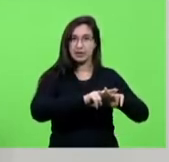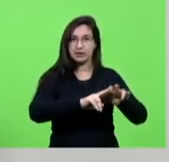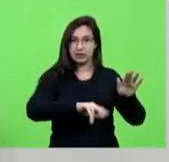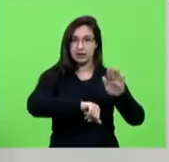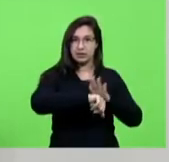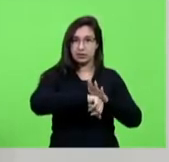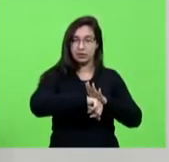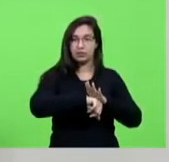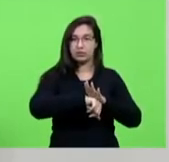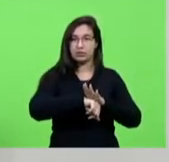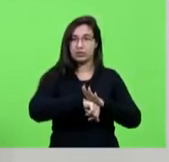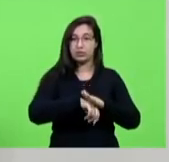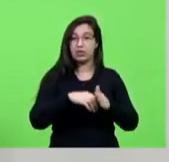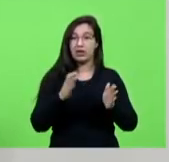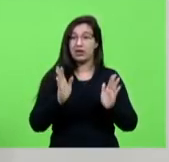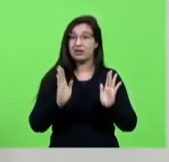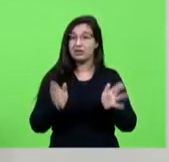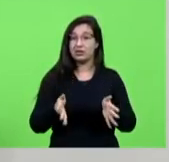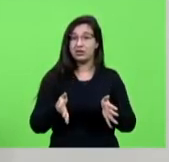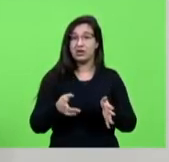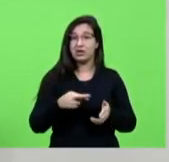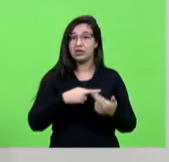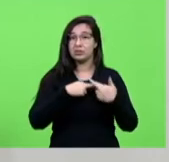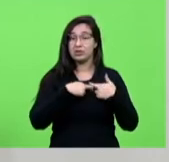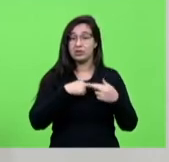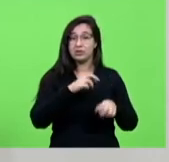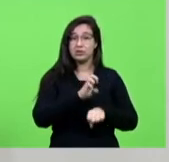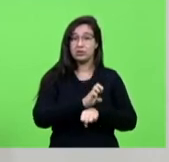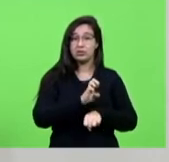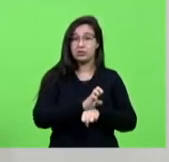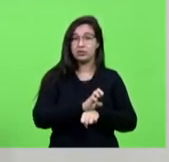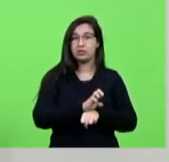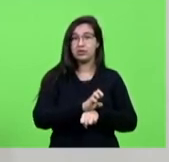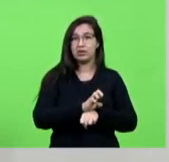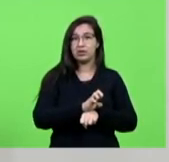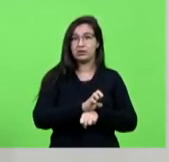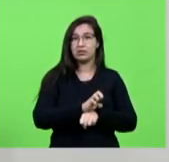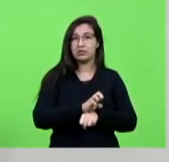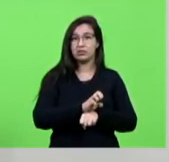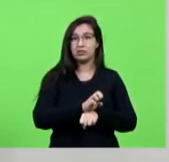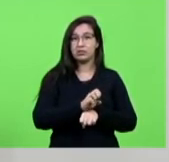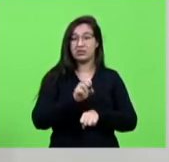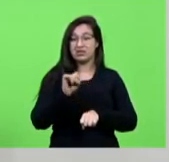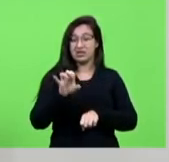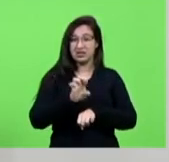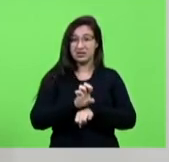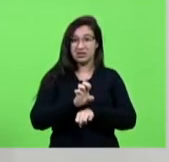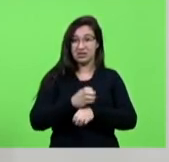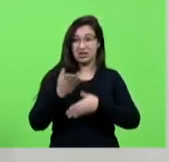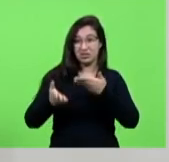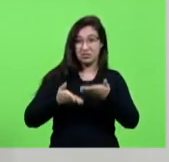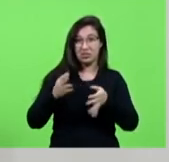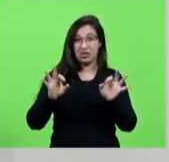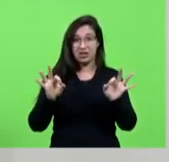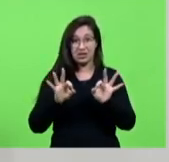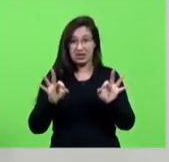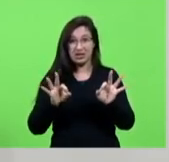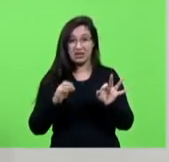aí, ele está sob a tutela do Estado. Então, o Estado tem que cuidar dele, porque senão ele vai acabar processando o Estado ainda se contrair uma doença. Isso é